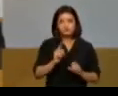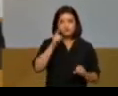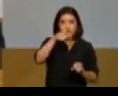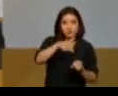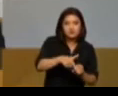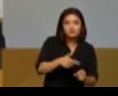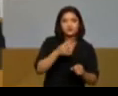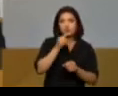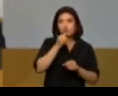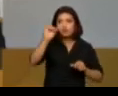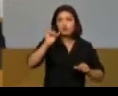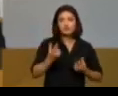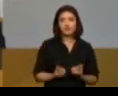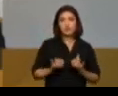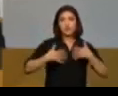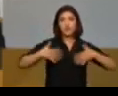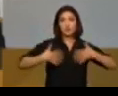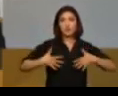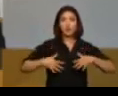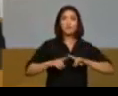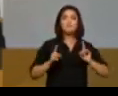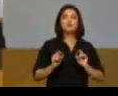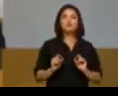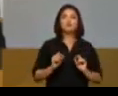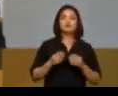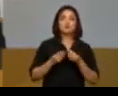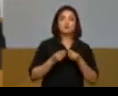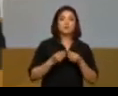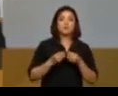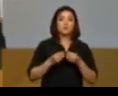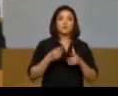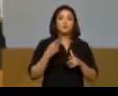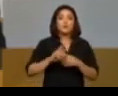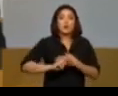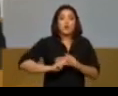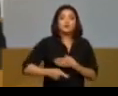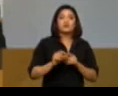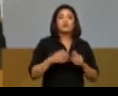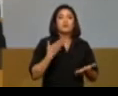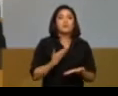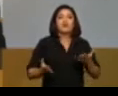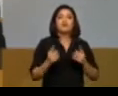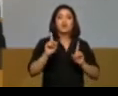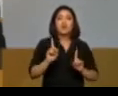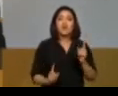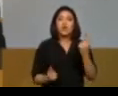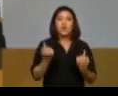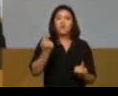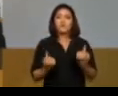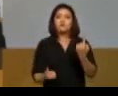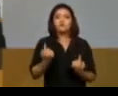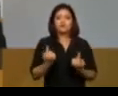energia caros, uma das consequências nocivas é a perda da competitividade de nossa